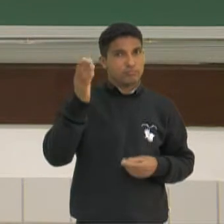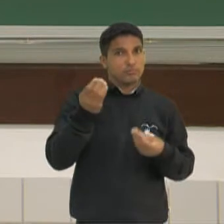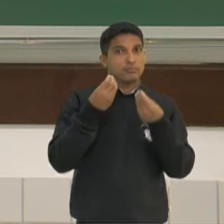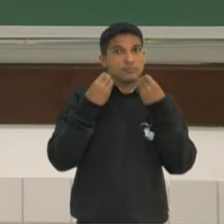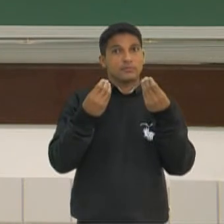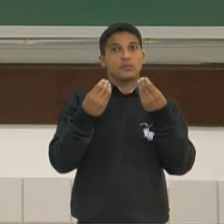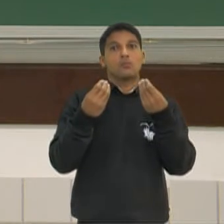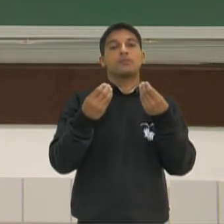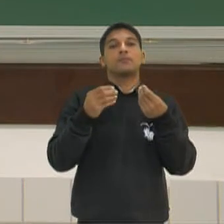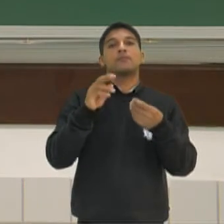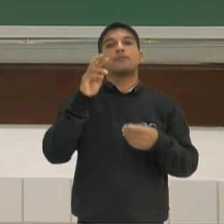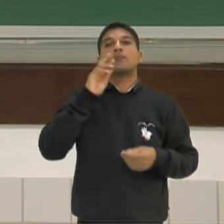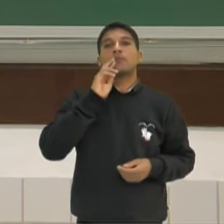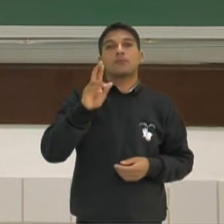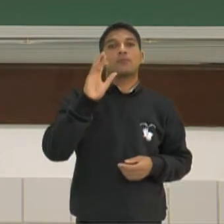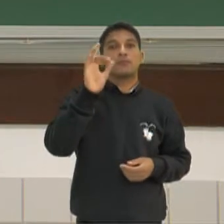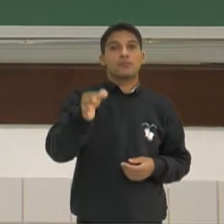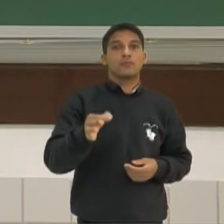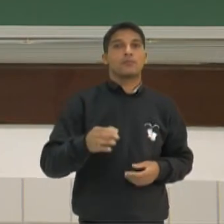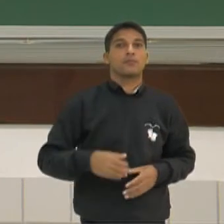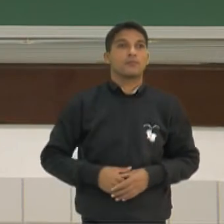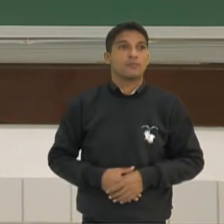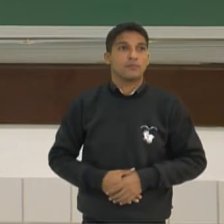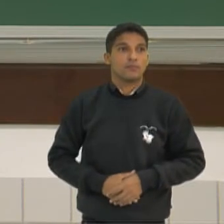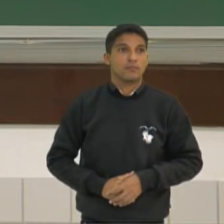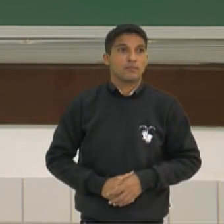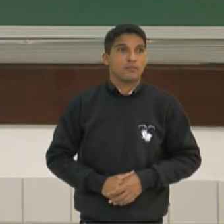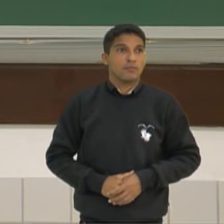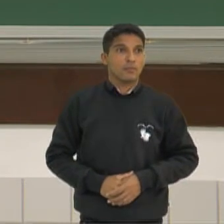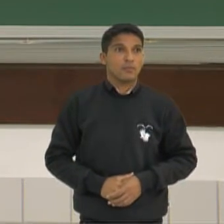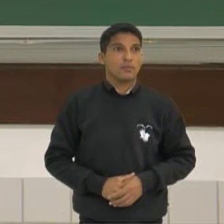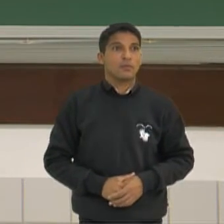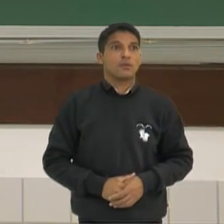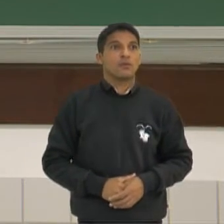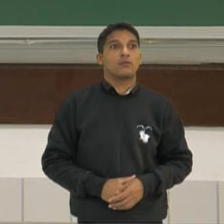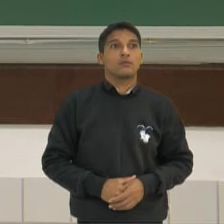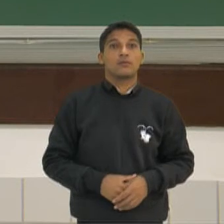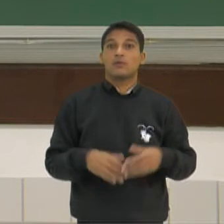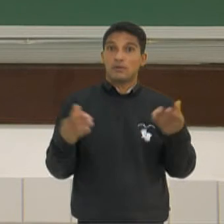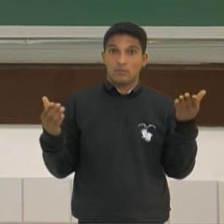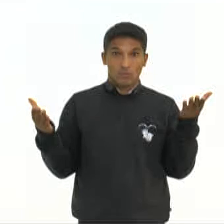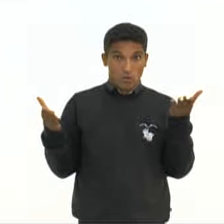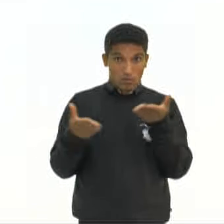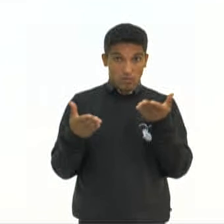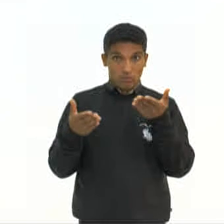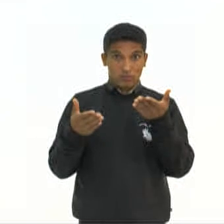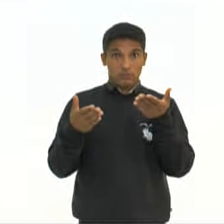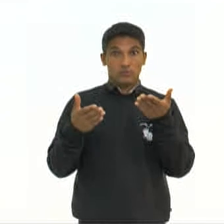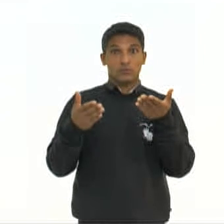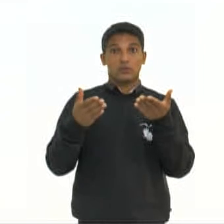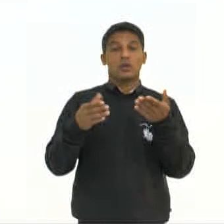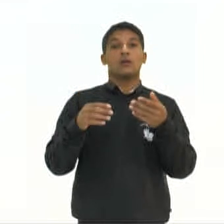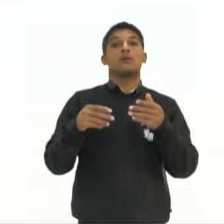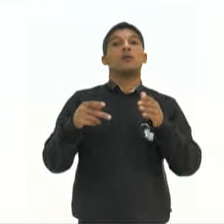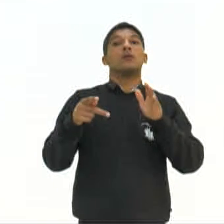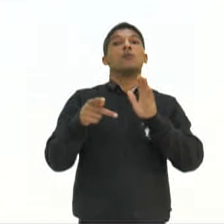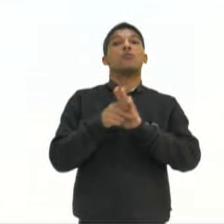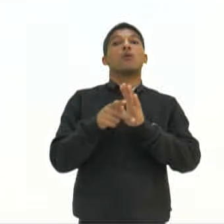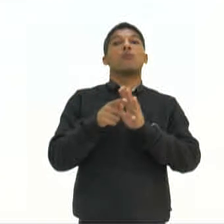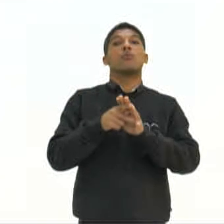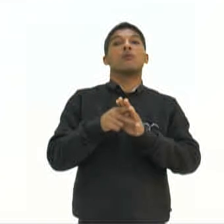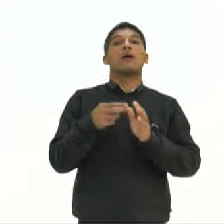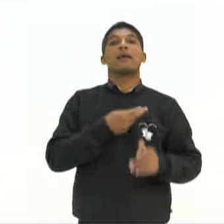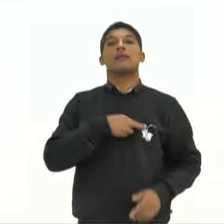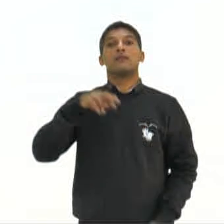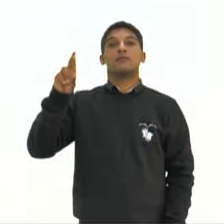é a resposta correta. Bom, então vamos lá. Atualmente, o islamismo é a religião com o